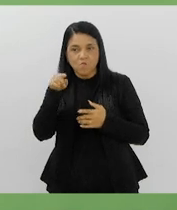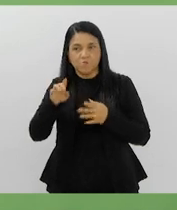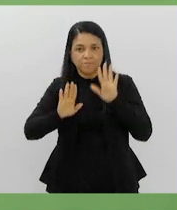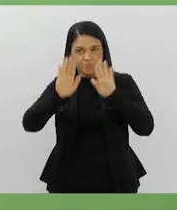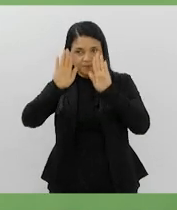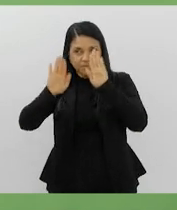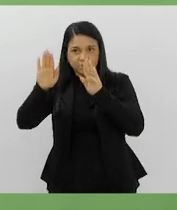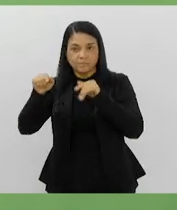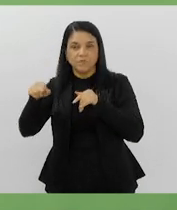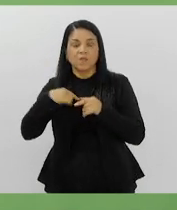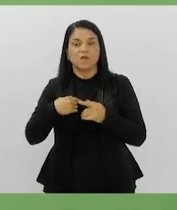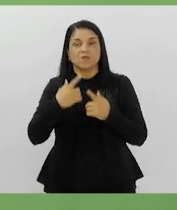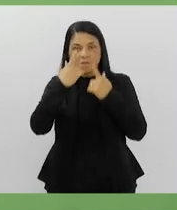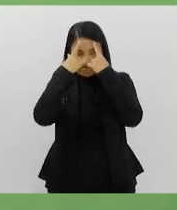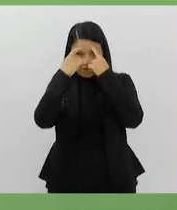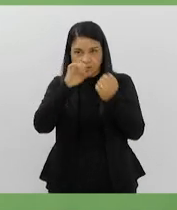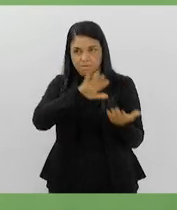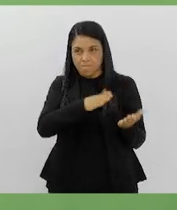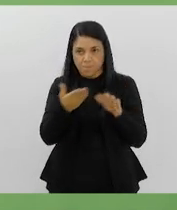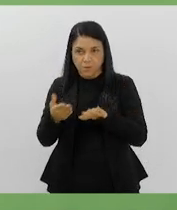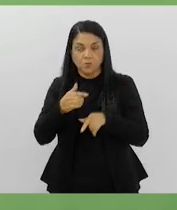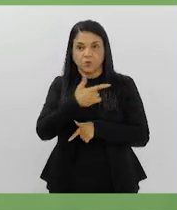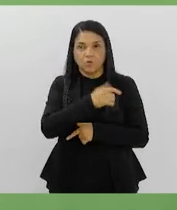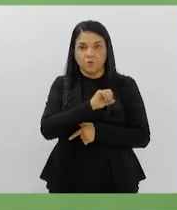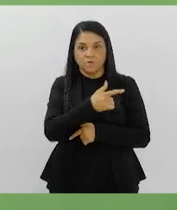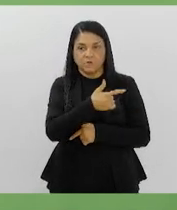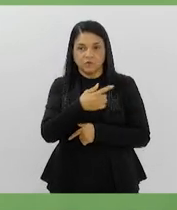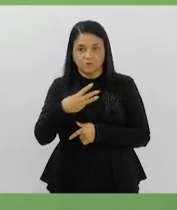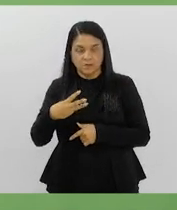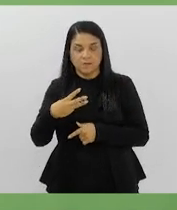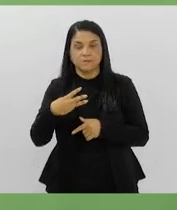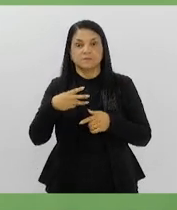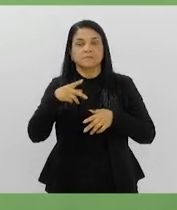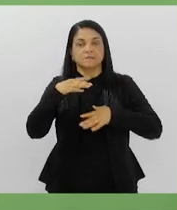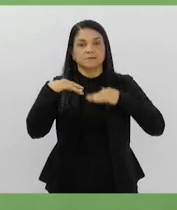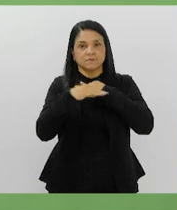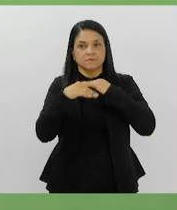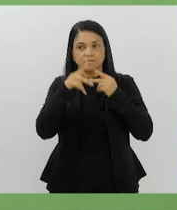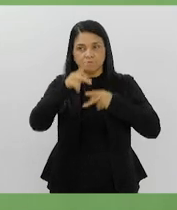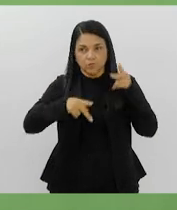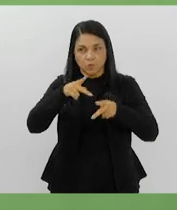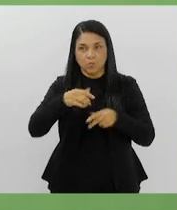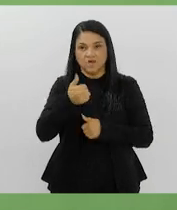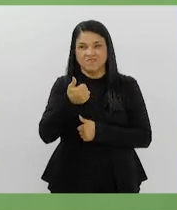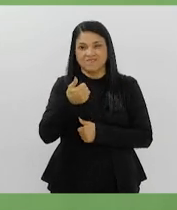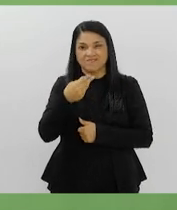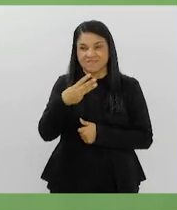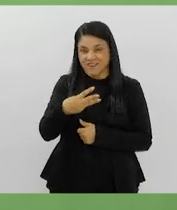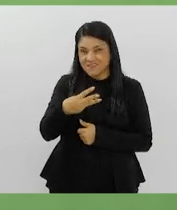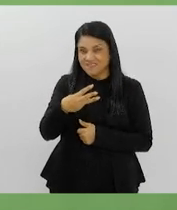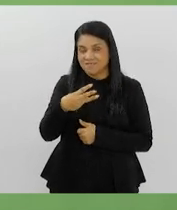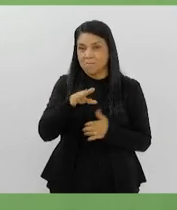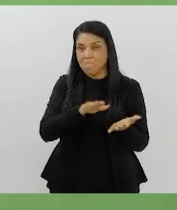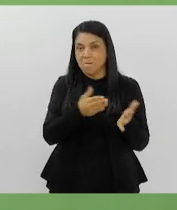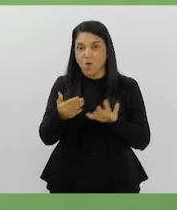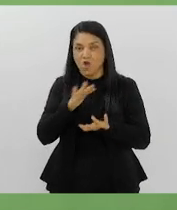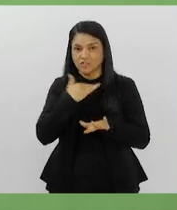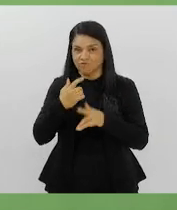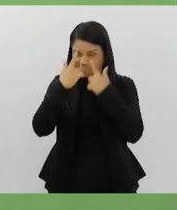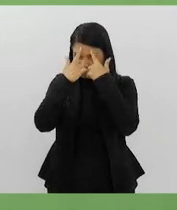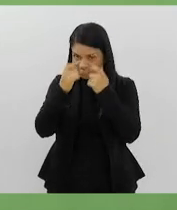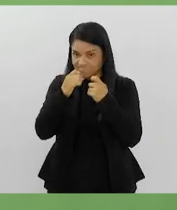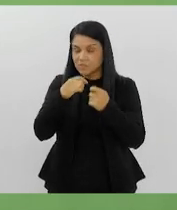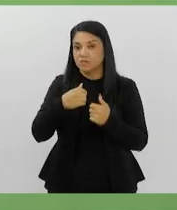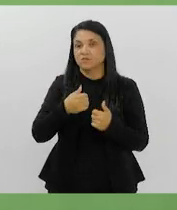ano de 2023, a comunidade de Cidade do Povo, o bairro Cidade do Povo, ele teve 13 mortes violentas intencionais no primeiro